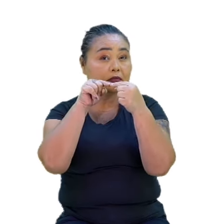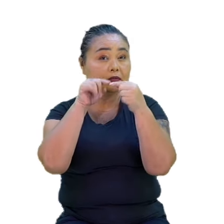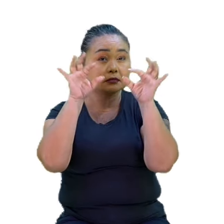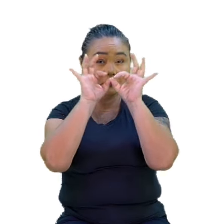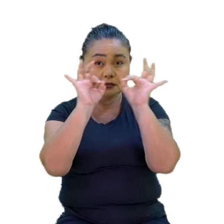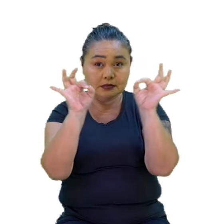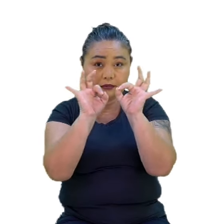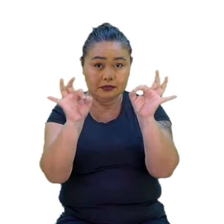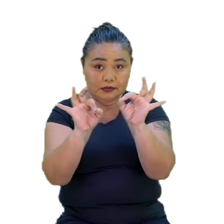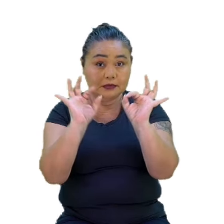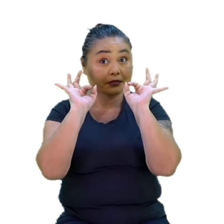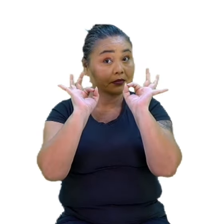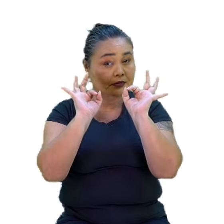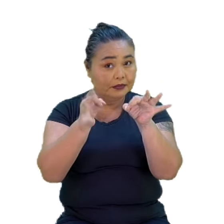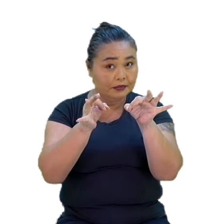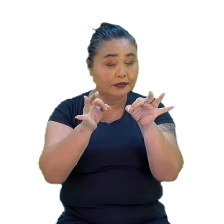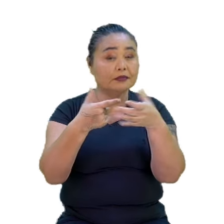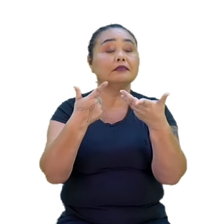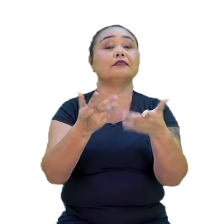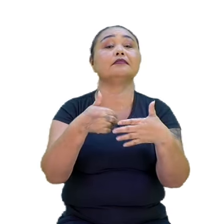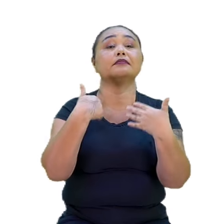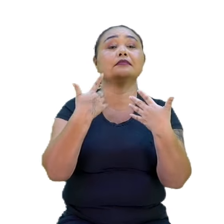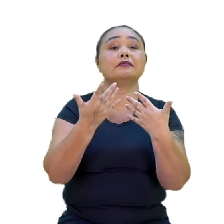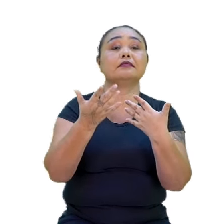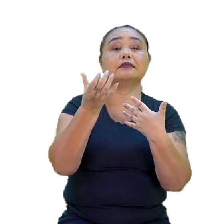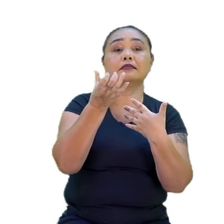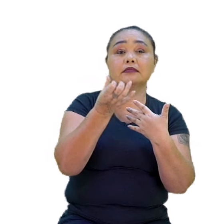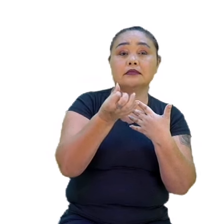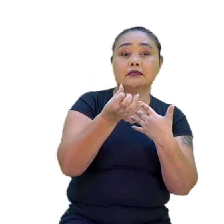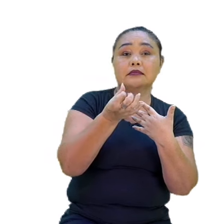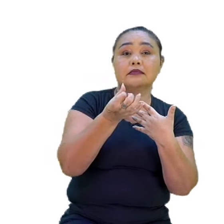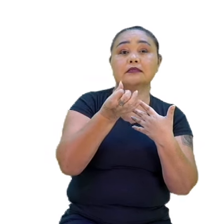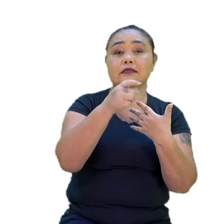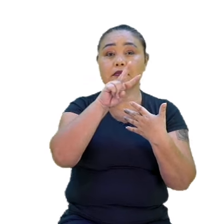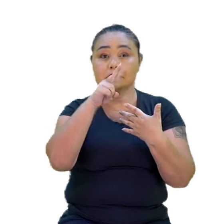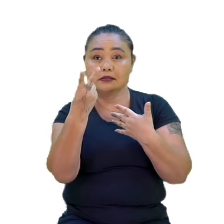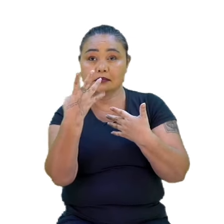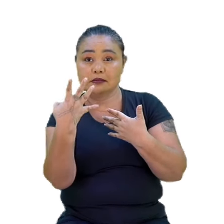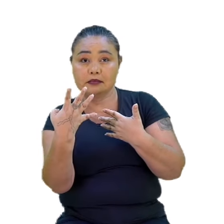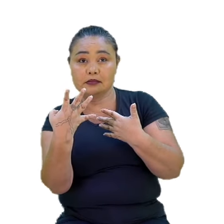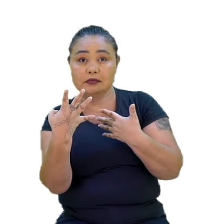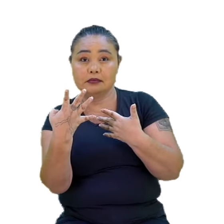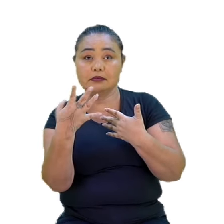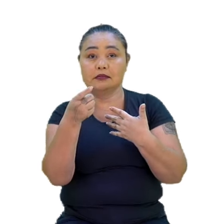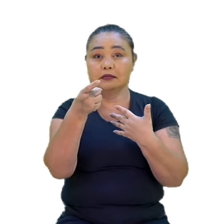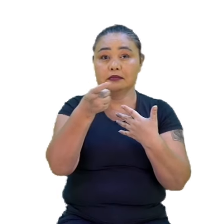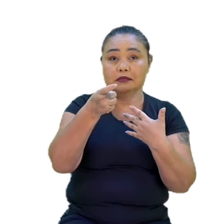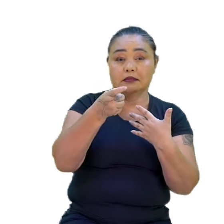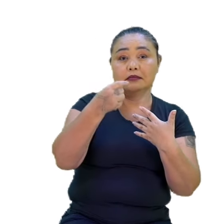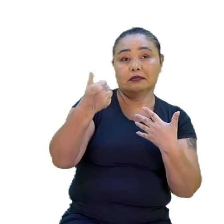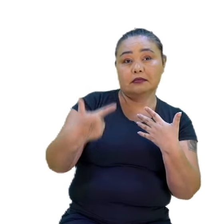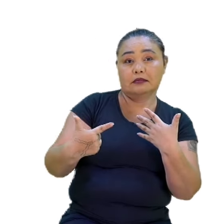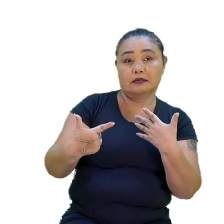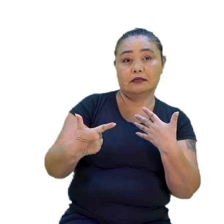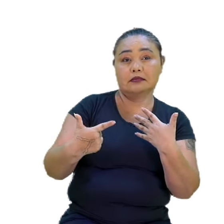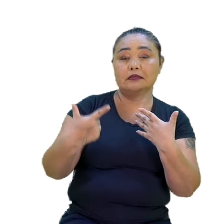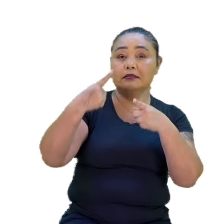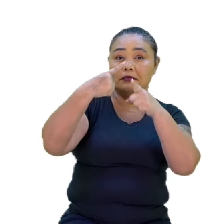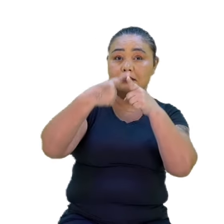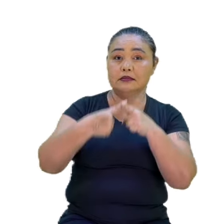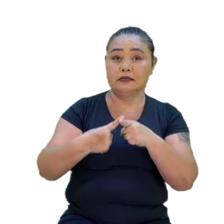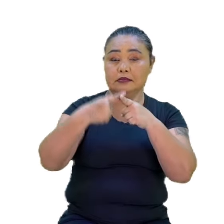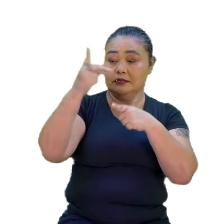certo segue a linha que dá tudo certo ó seis com com quatro aqui e x com dois aí multiplica-se